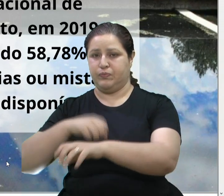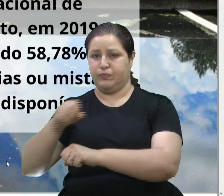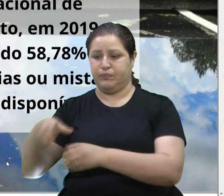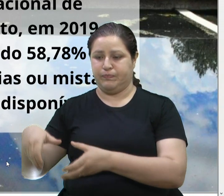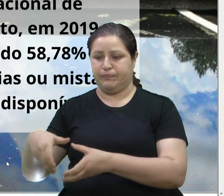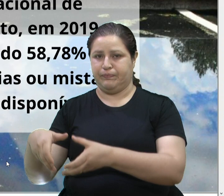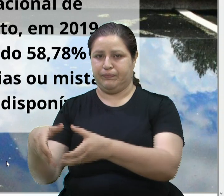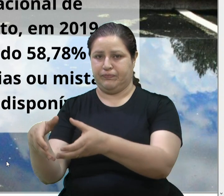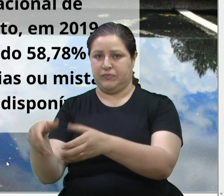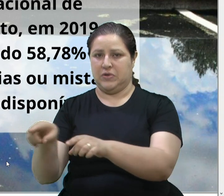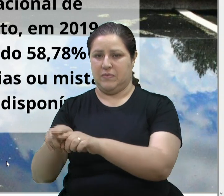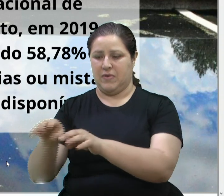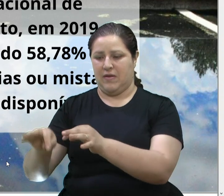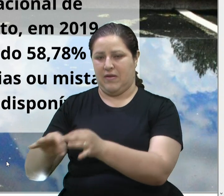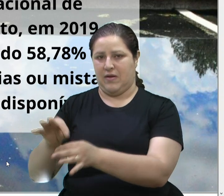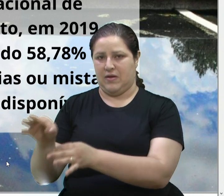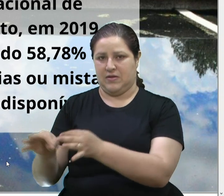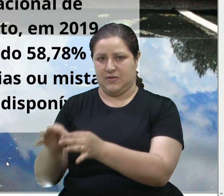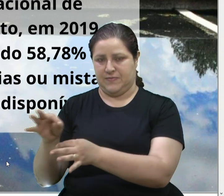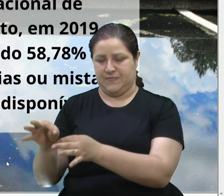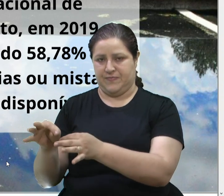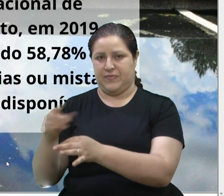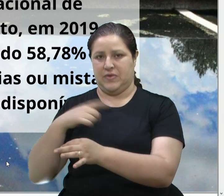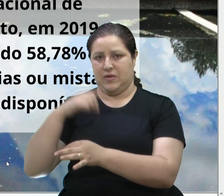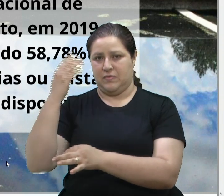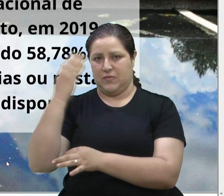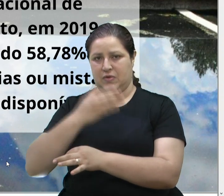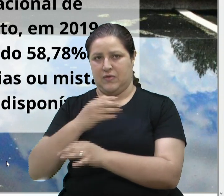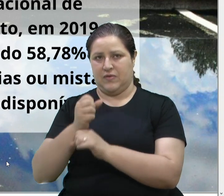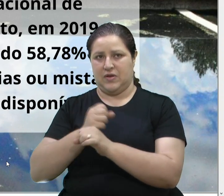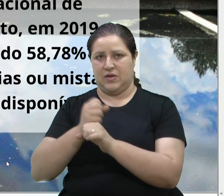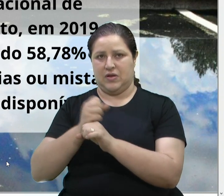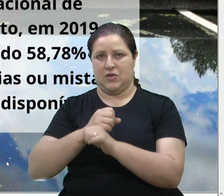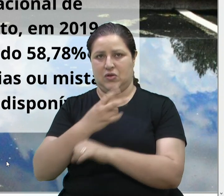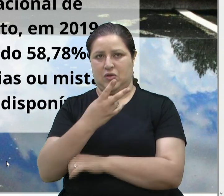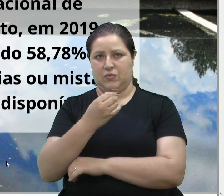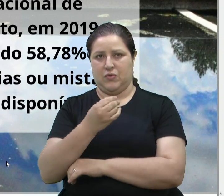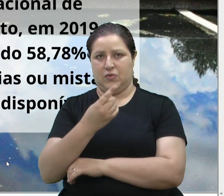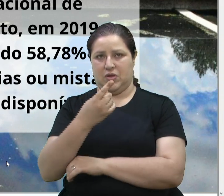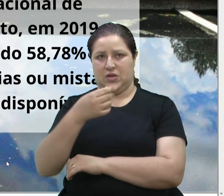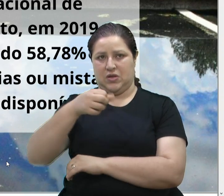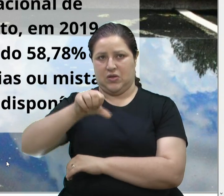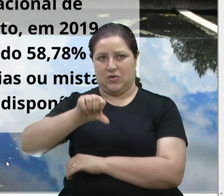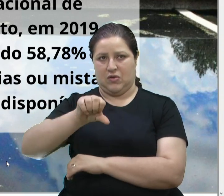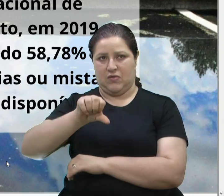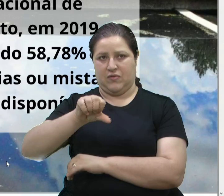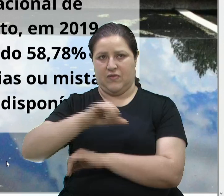Saneamento em 2019, e que está aqui no pedido de informações do SAMAI,